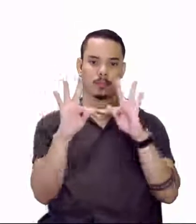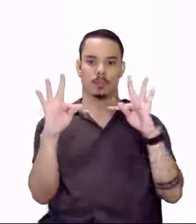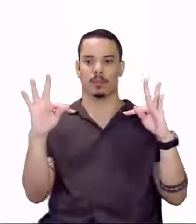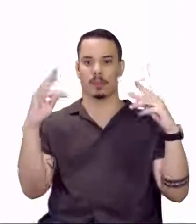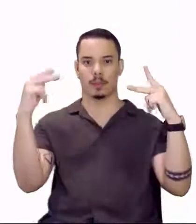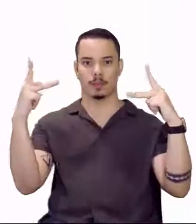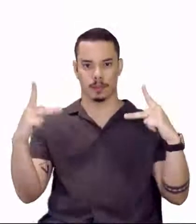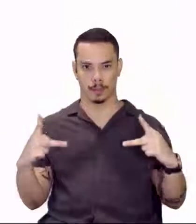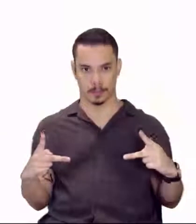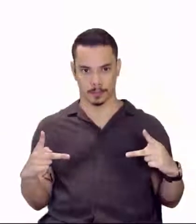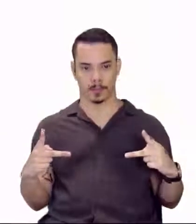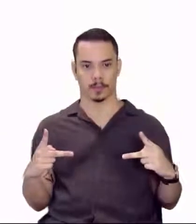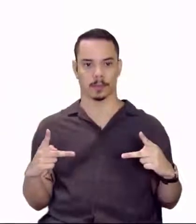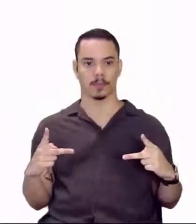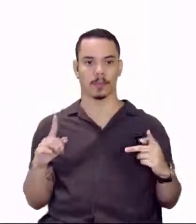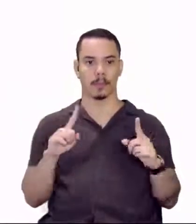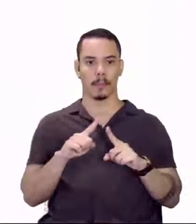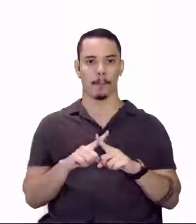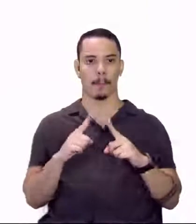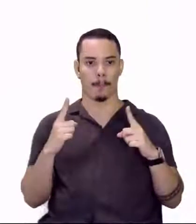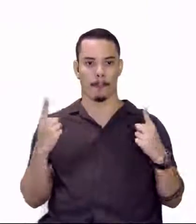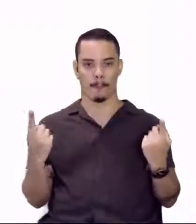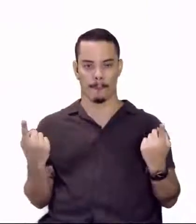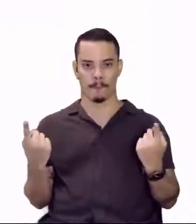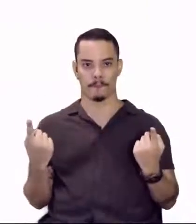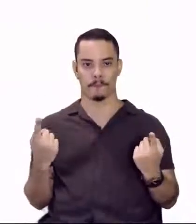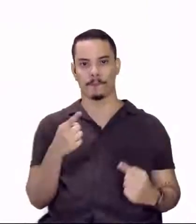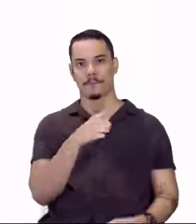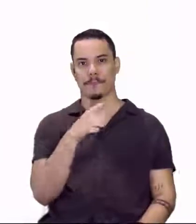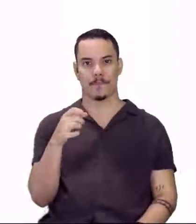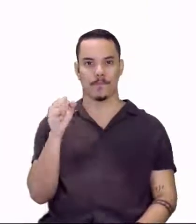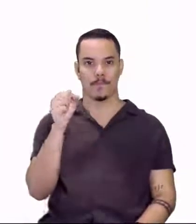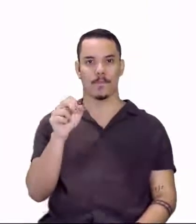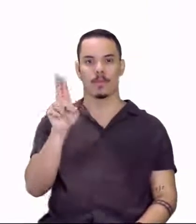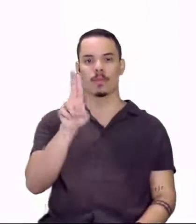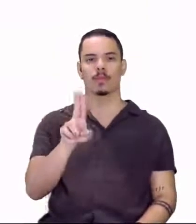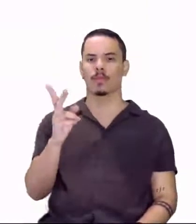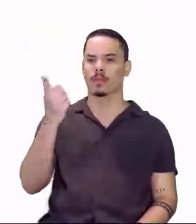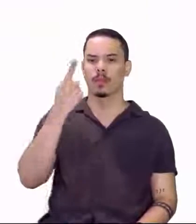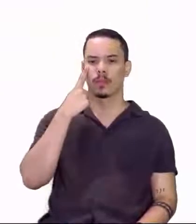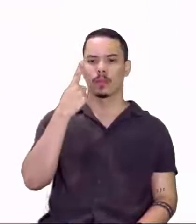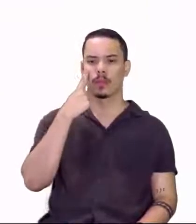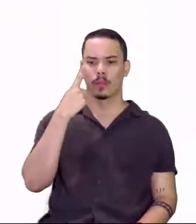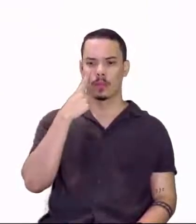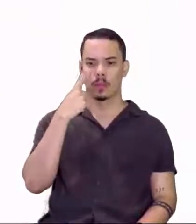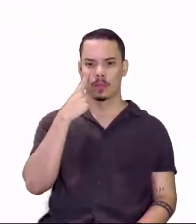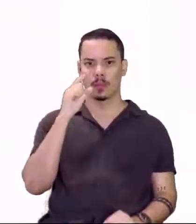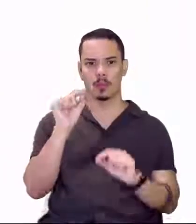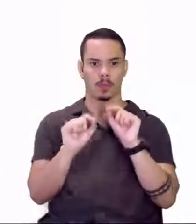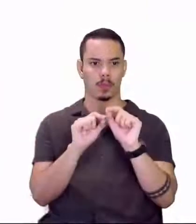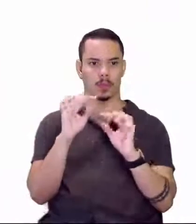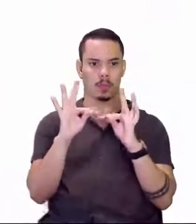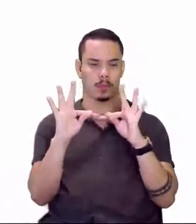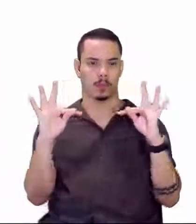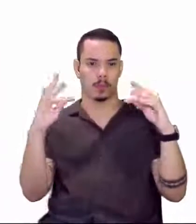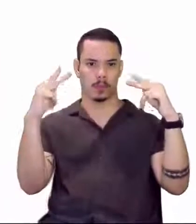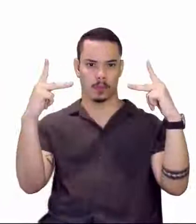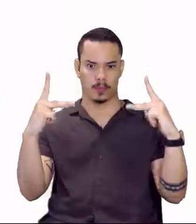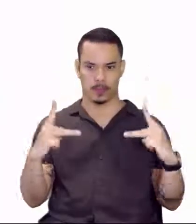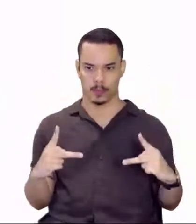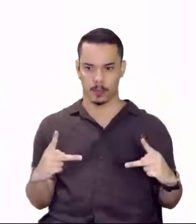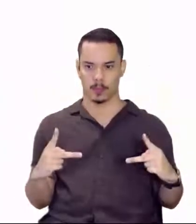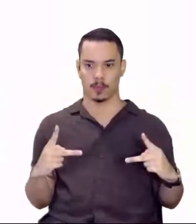periódica. No entanto, você pode observar que a tabela periódica,